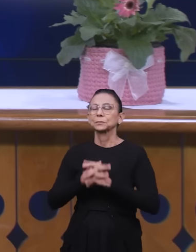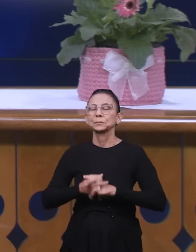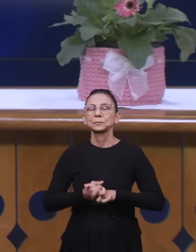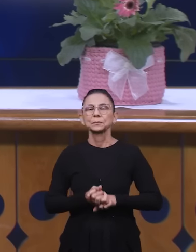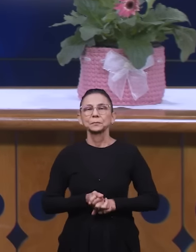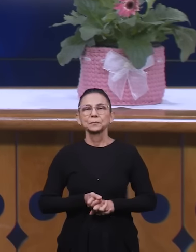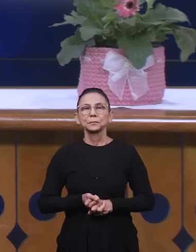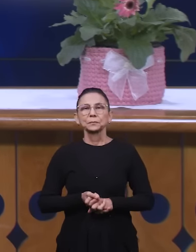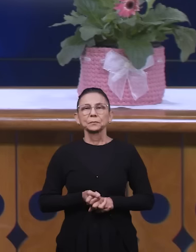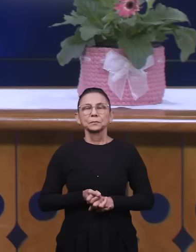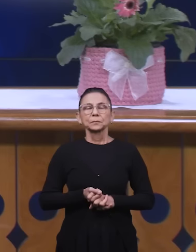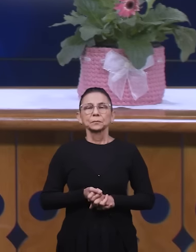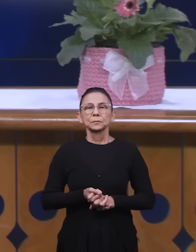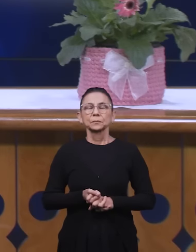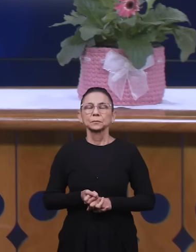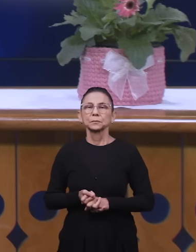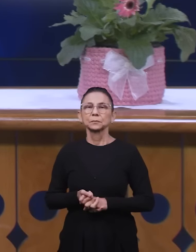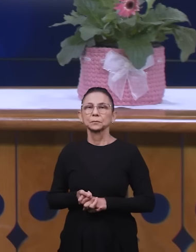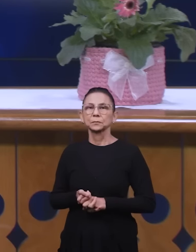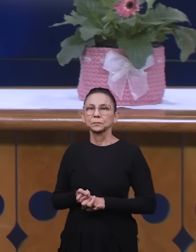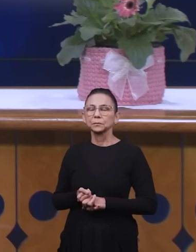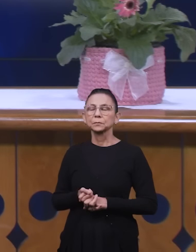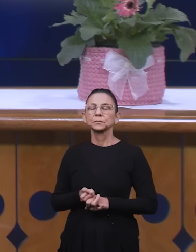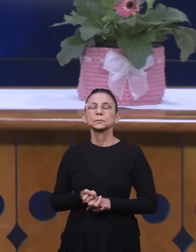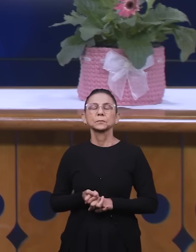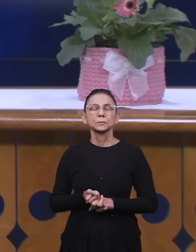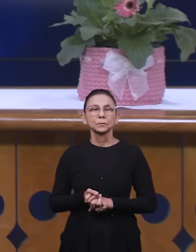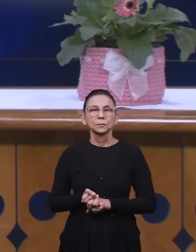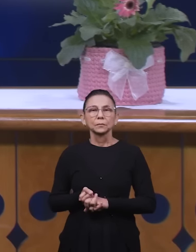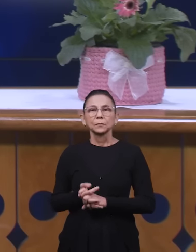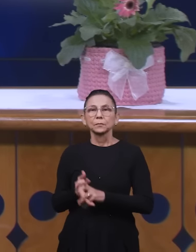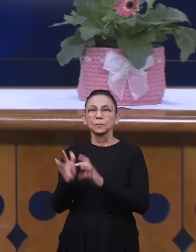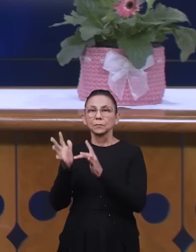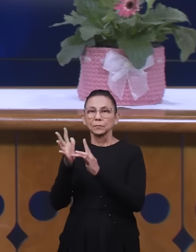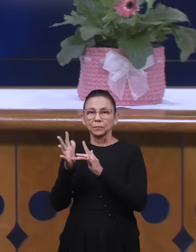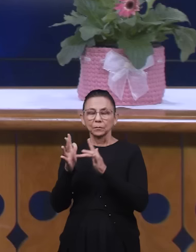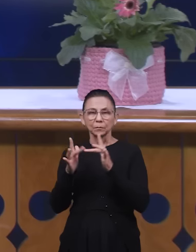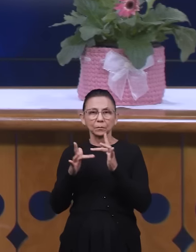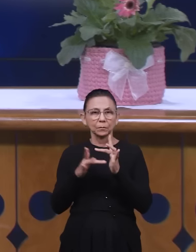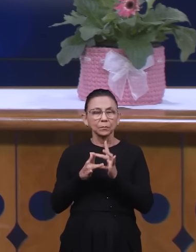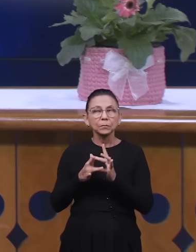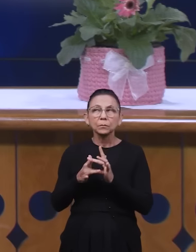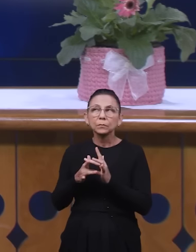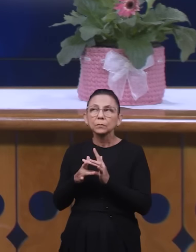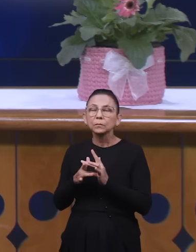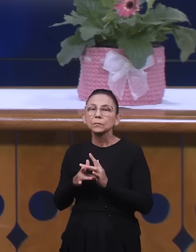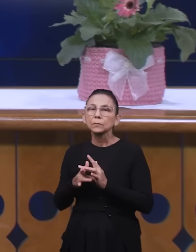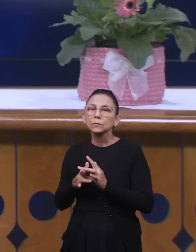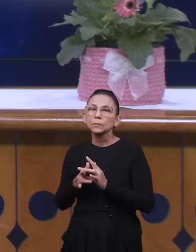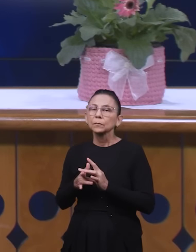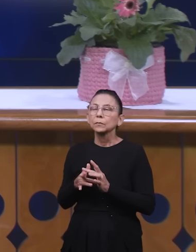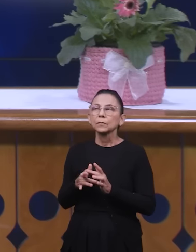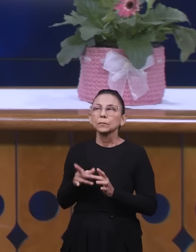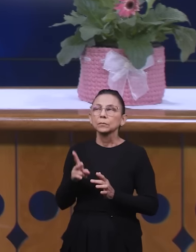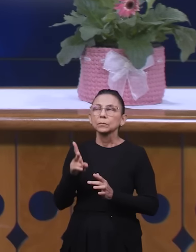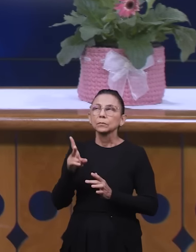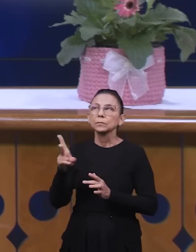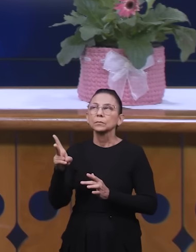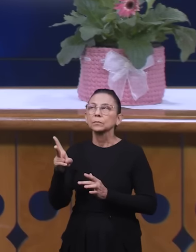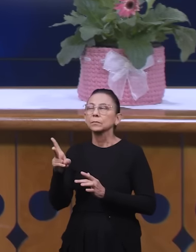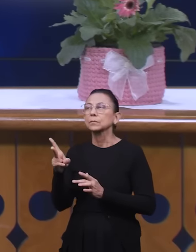Jesus, ele se colocava sempre diante do Senhor, não que